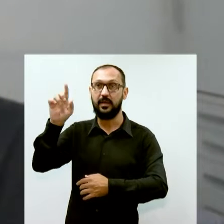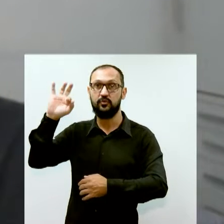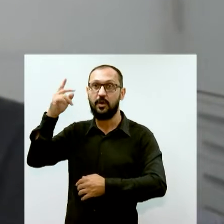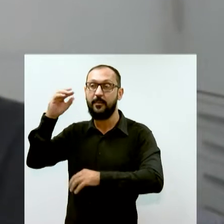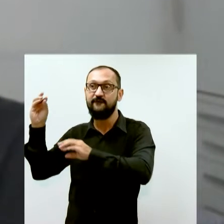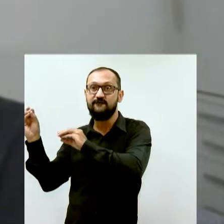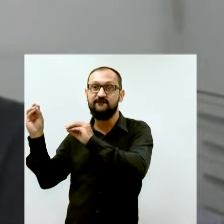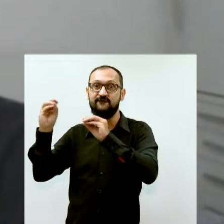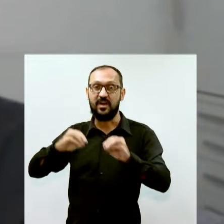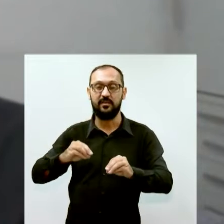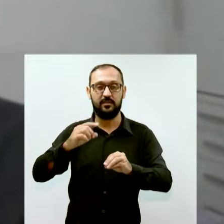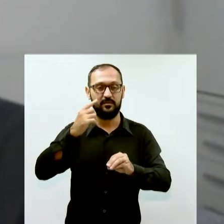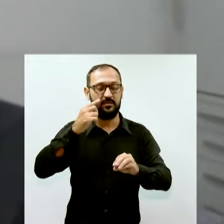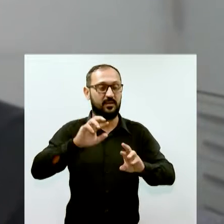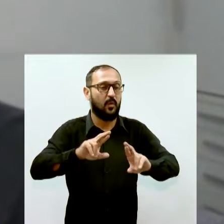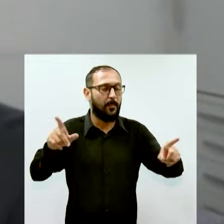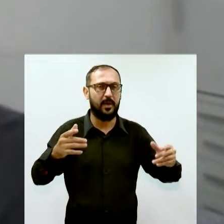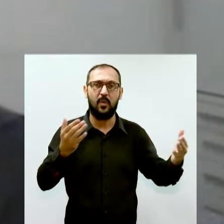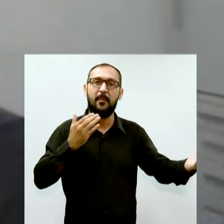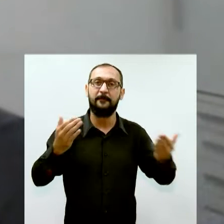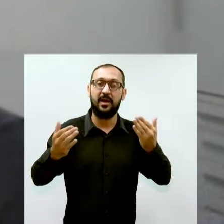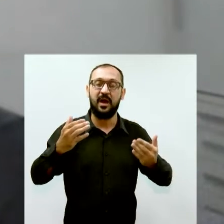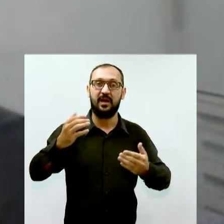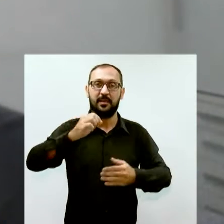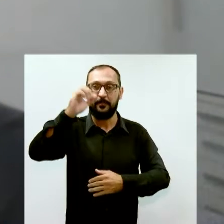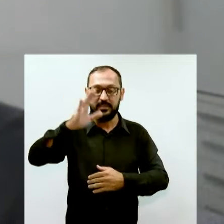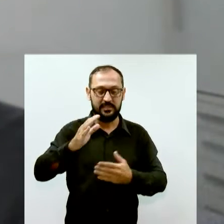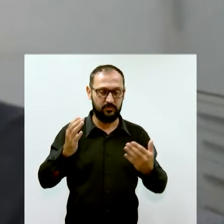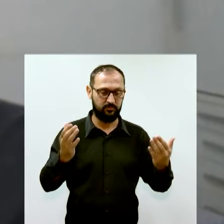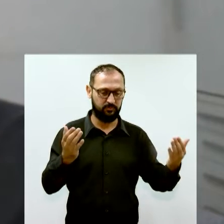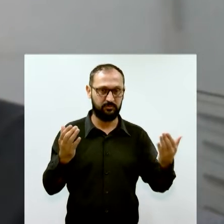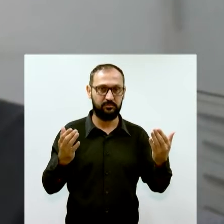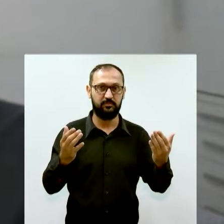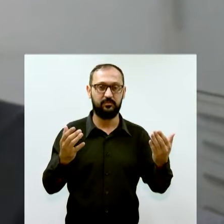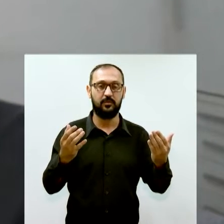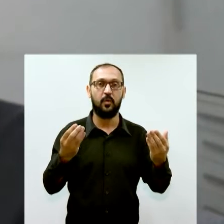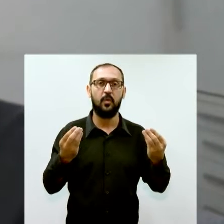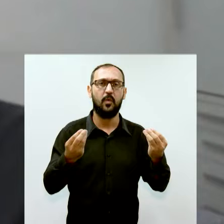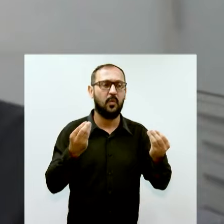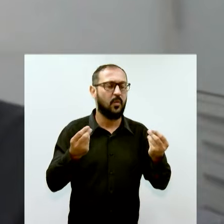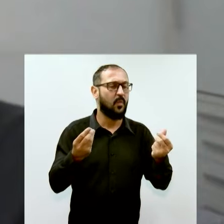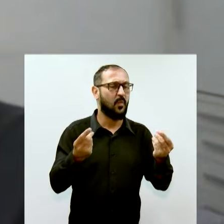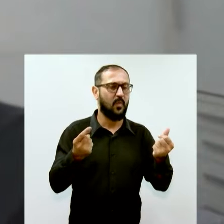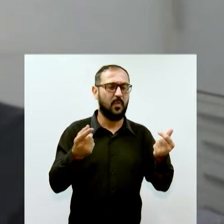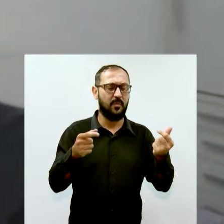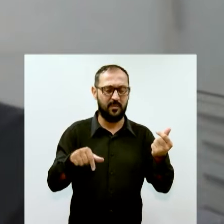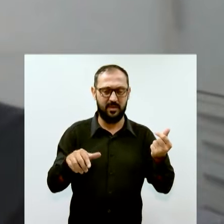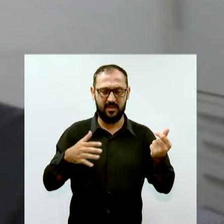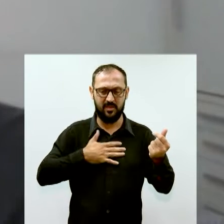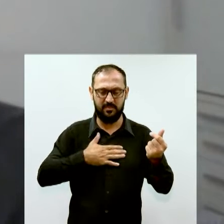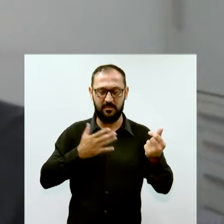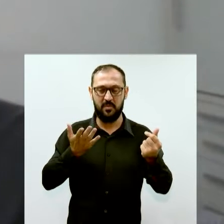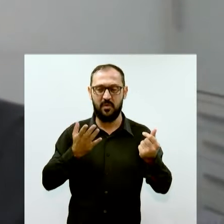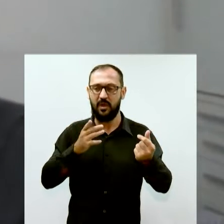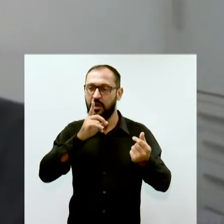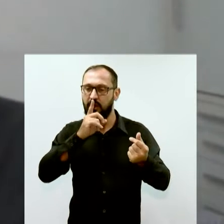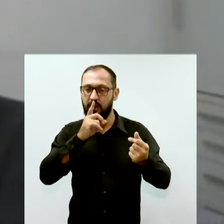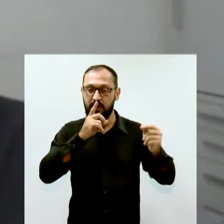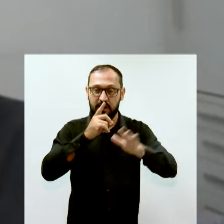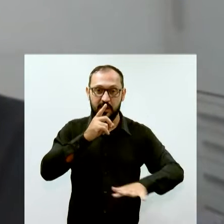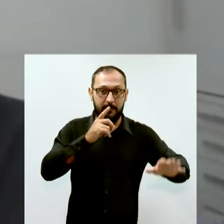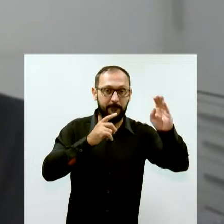muito esse contraste entre o silêncio no ambiente familiar e a sonoridade do Brasil, né, do